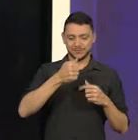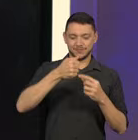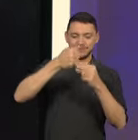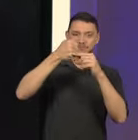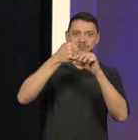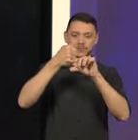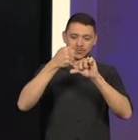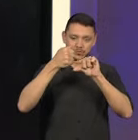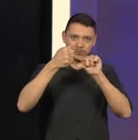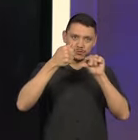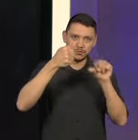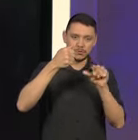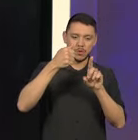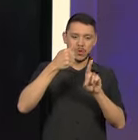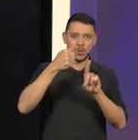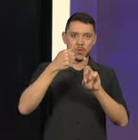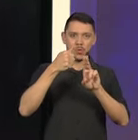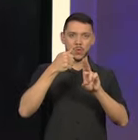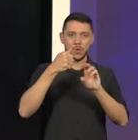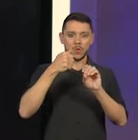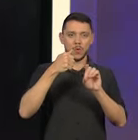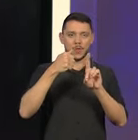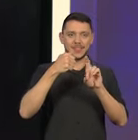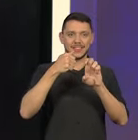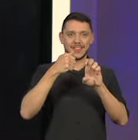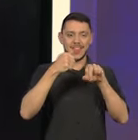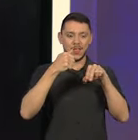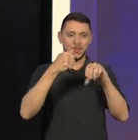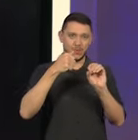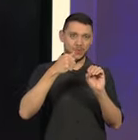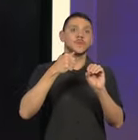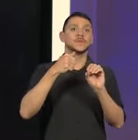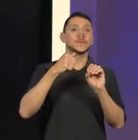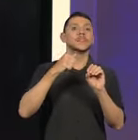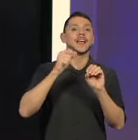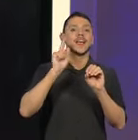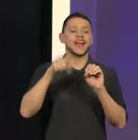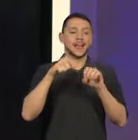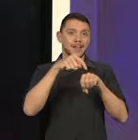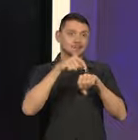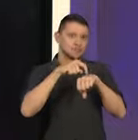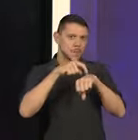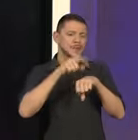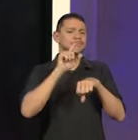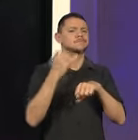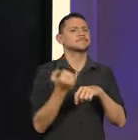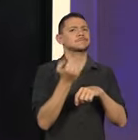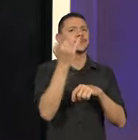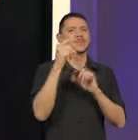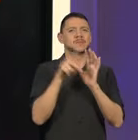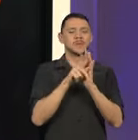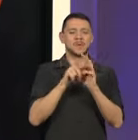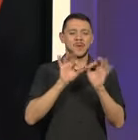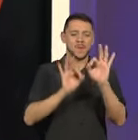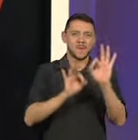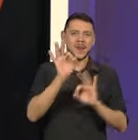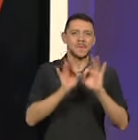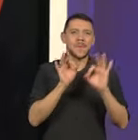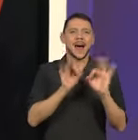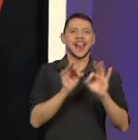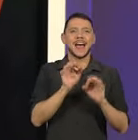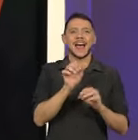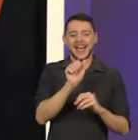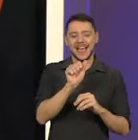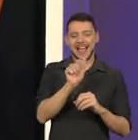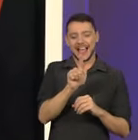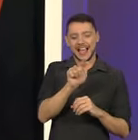próxima etapa, que é a parte que mais importante do processo, tá bom? Aqui os gases se formando, mas acho que não vai dar